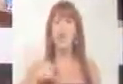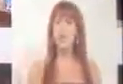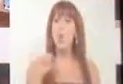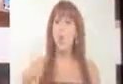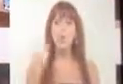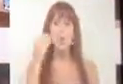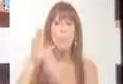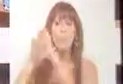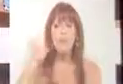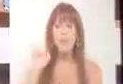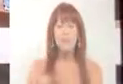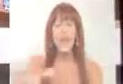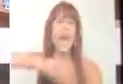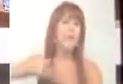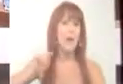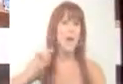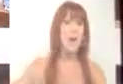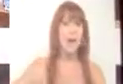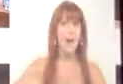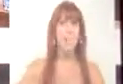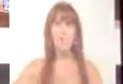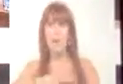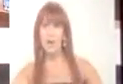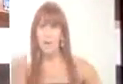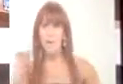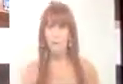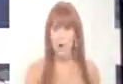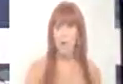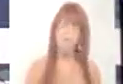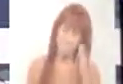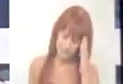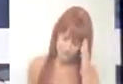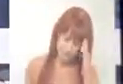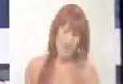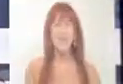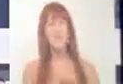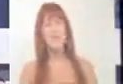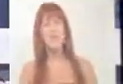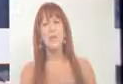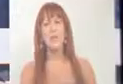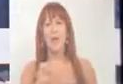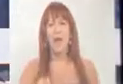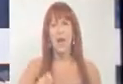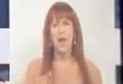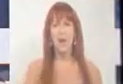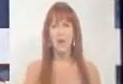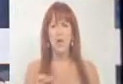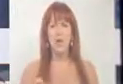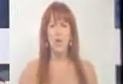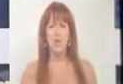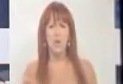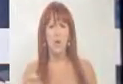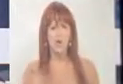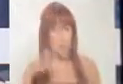Somos contra este modelo de reforma. Esta reforma, Sr. Deputado António Leitão Amaro sabe que nós